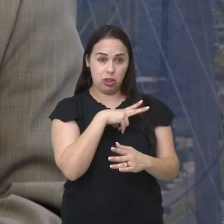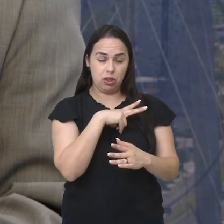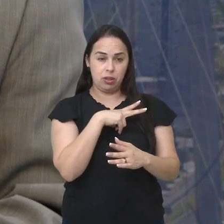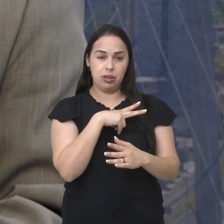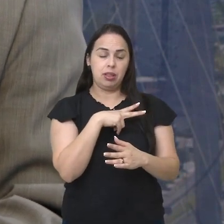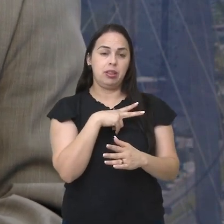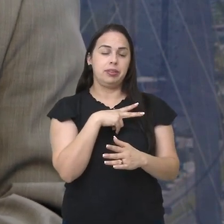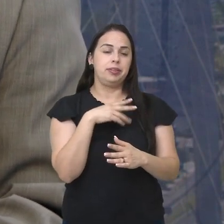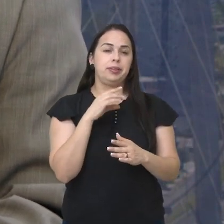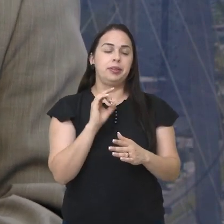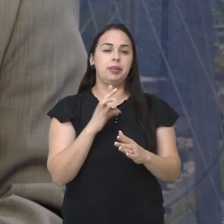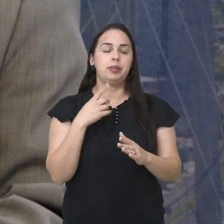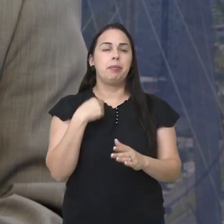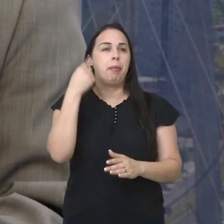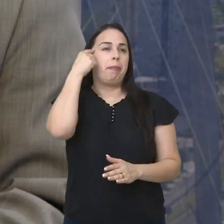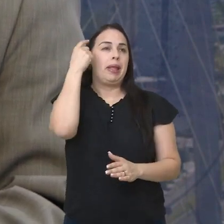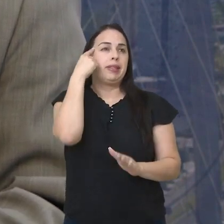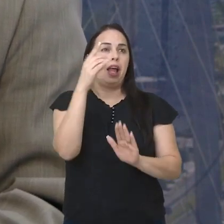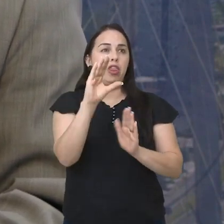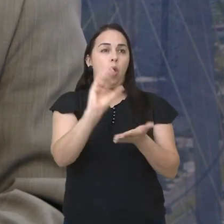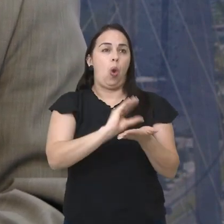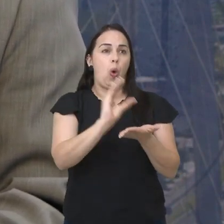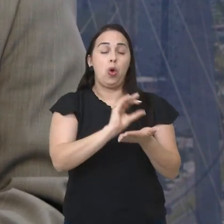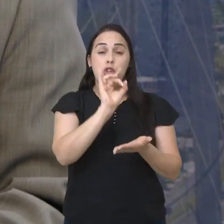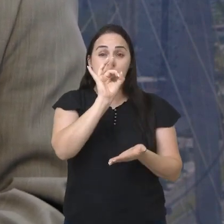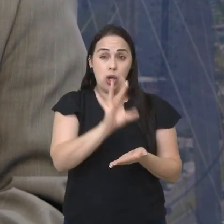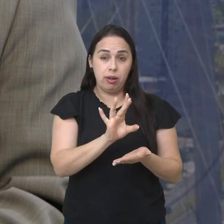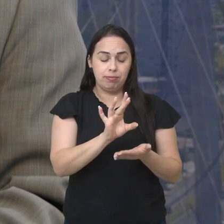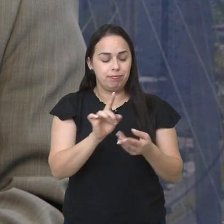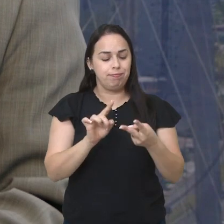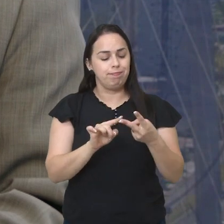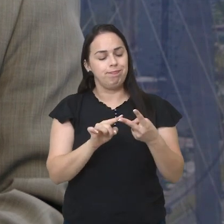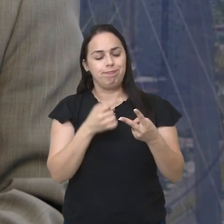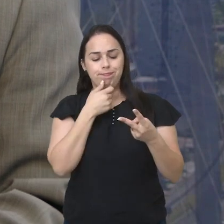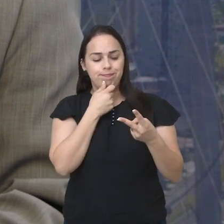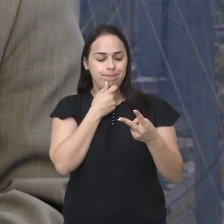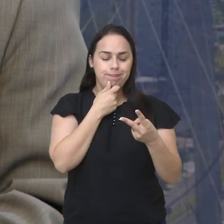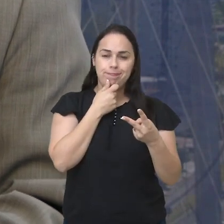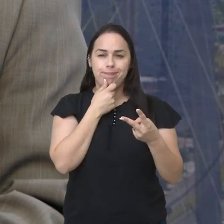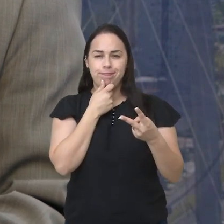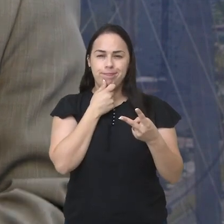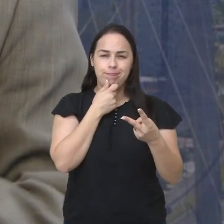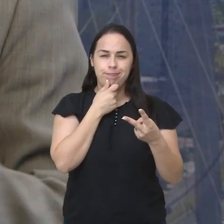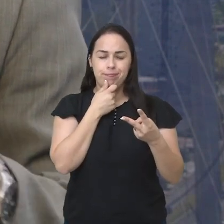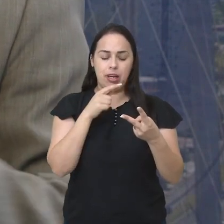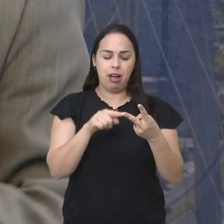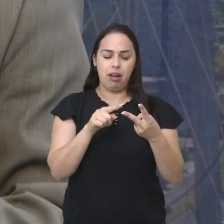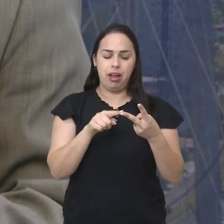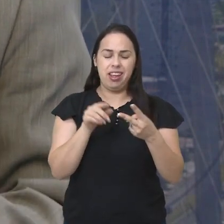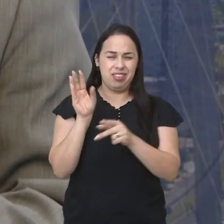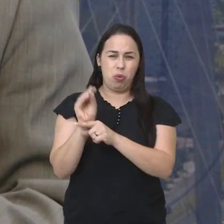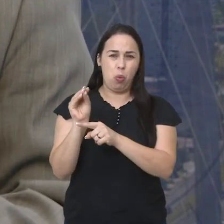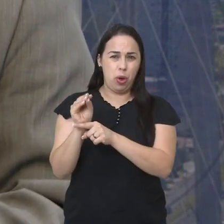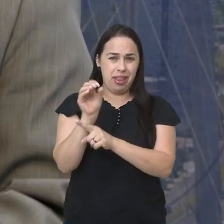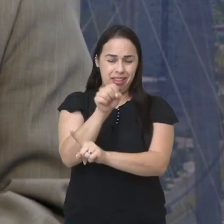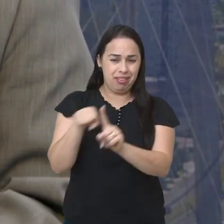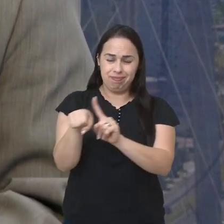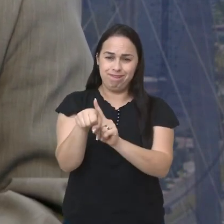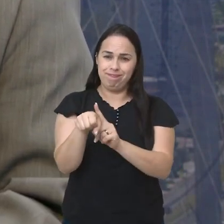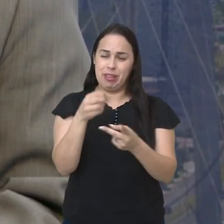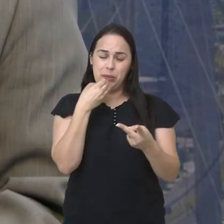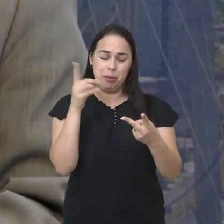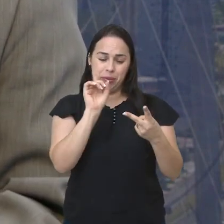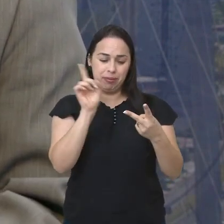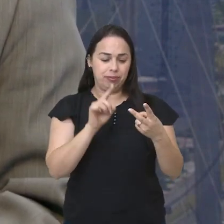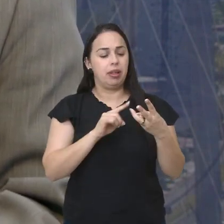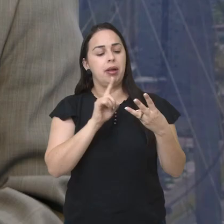valer sempre do lucro, não era por bom tom colocar isso na mão nem do privado, e o público não conseguiu fazer. E